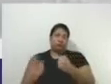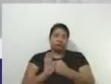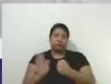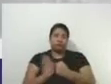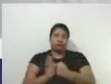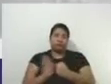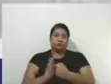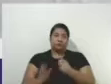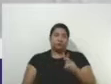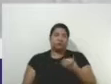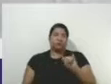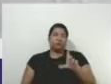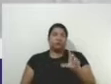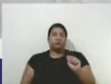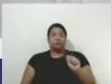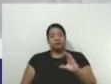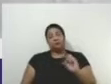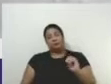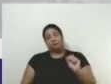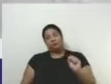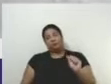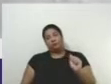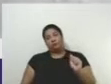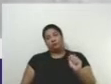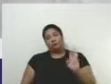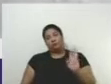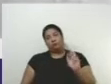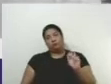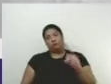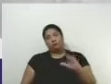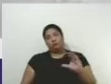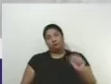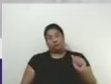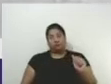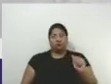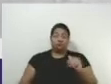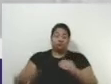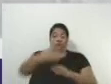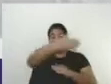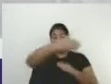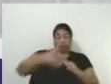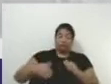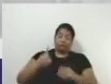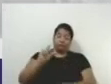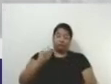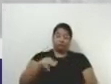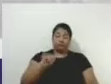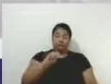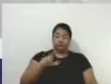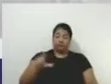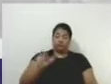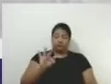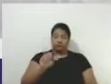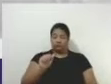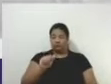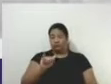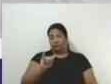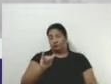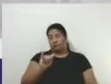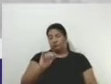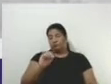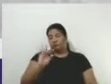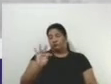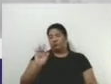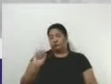Branca. Essa rua fica entre a rua Daniel Fagiotto e Dr. Guimarães. É uma rua de 180,